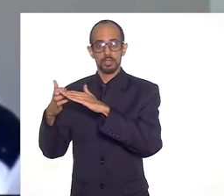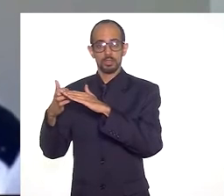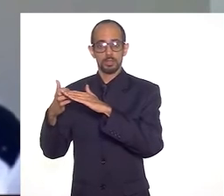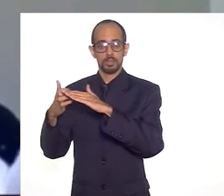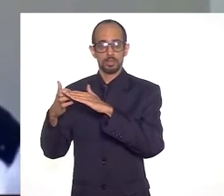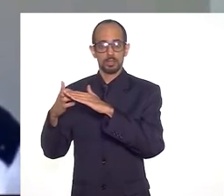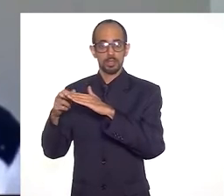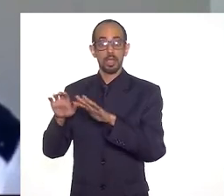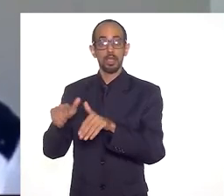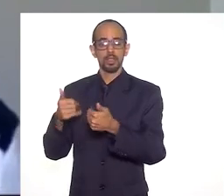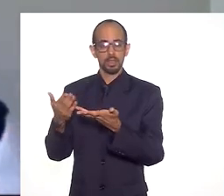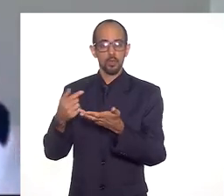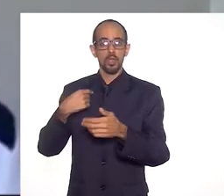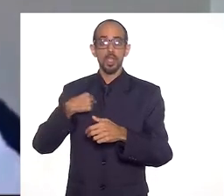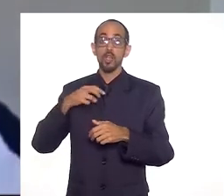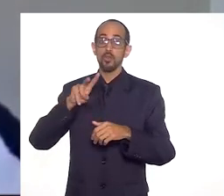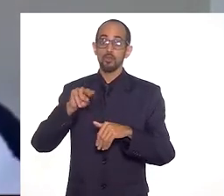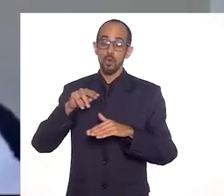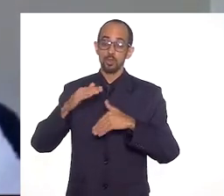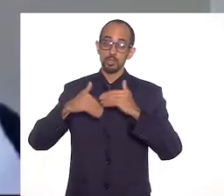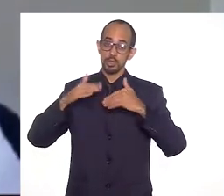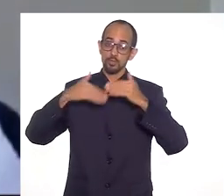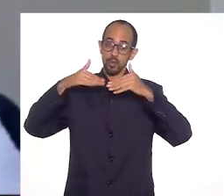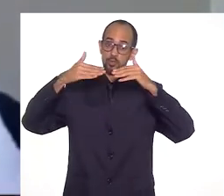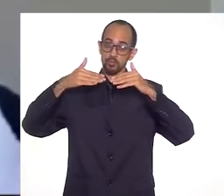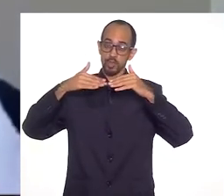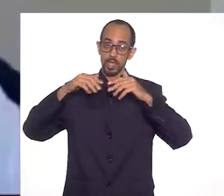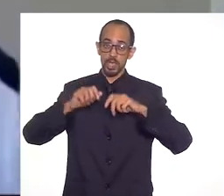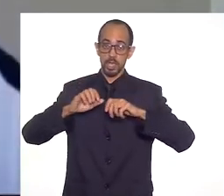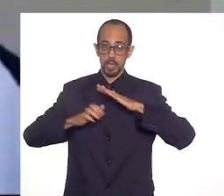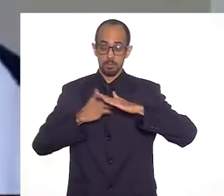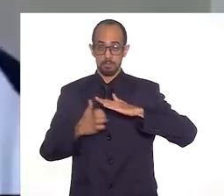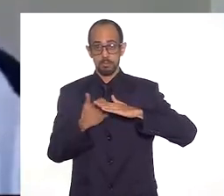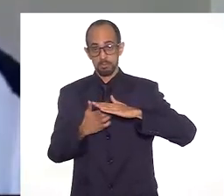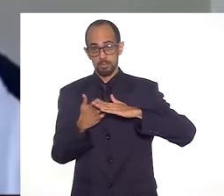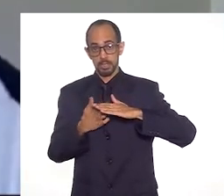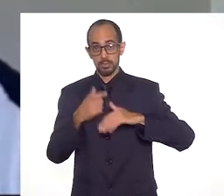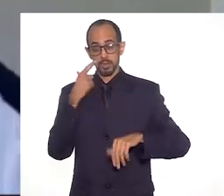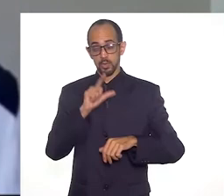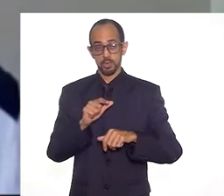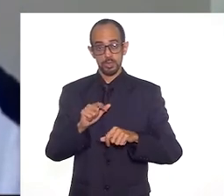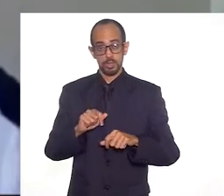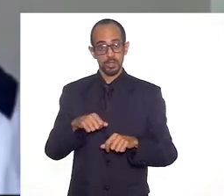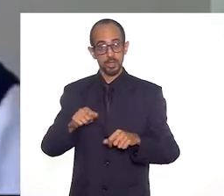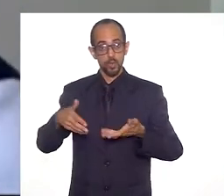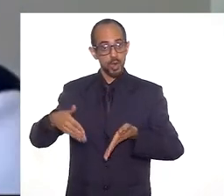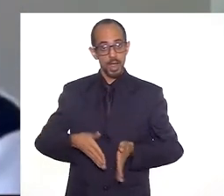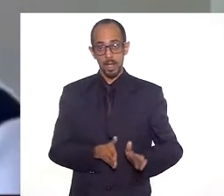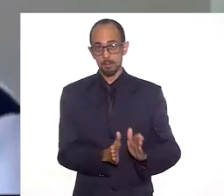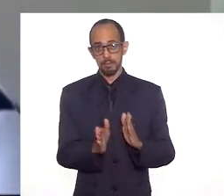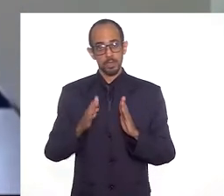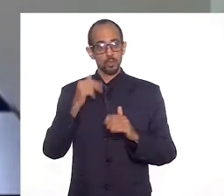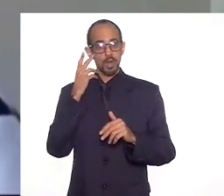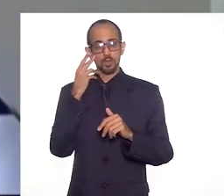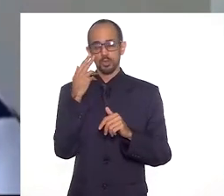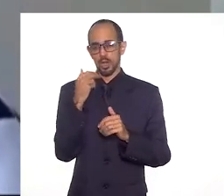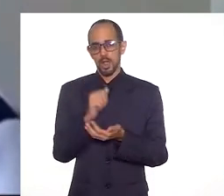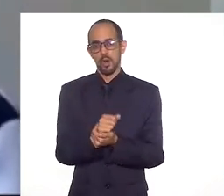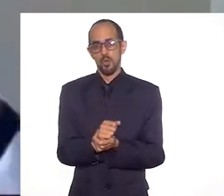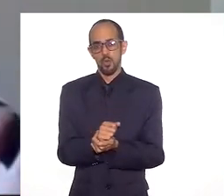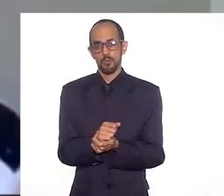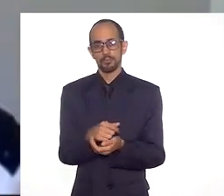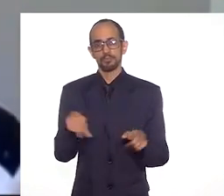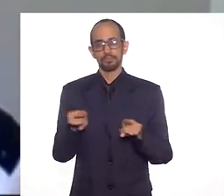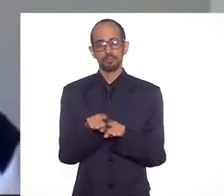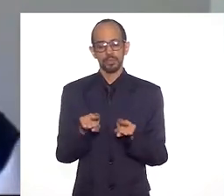Então eu já vou desenvolver esse negócio para quando ele sair daqui ter um caminho natural ele chegar modeladinho para